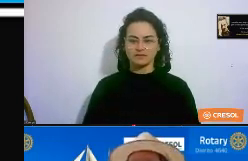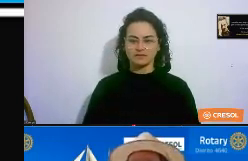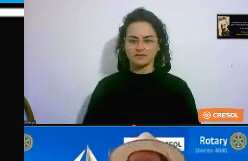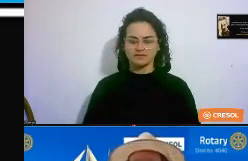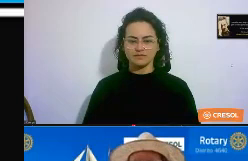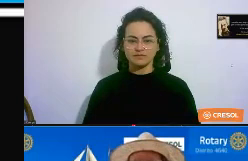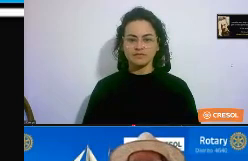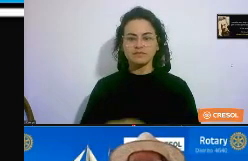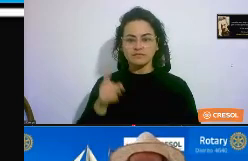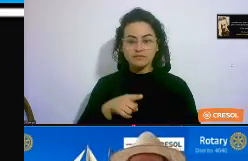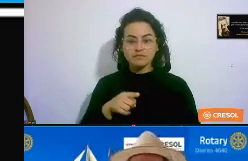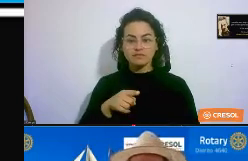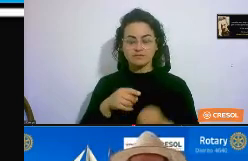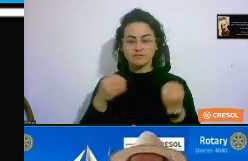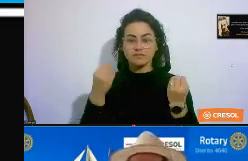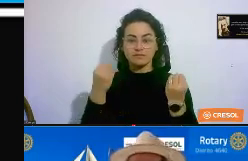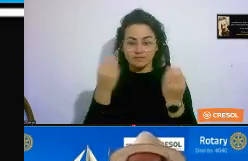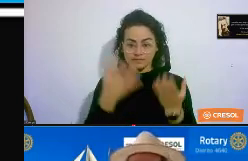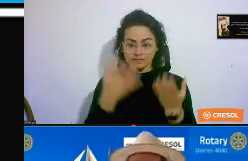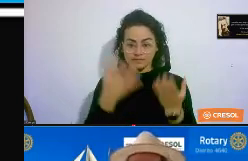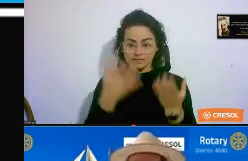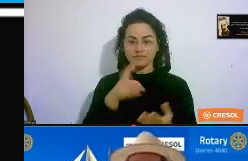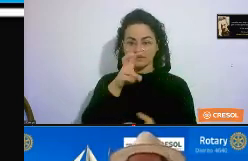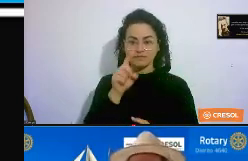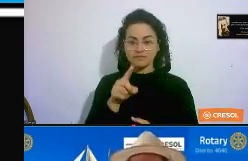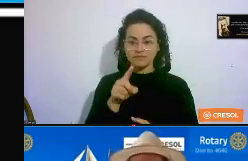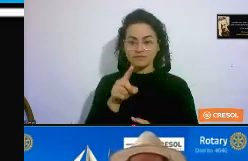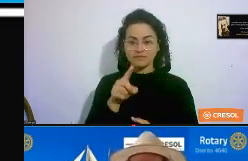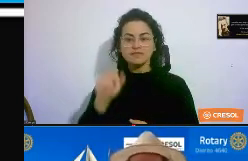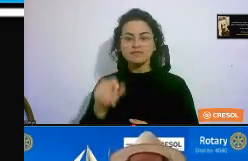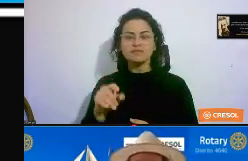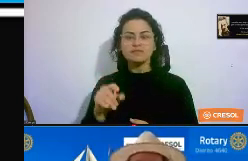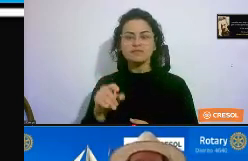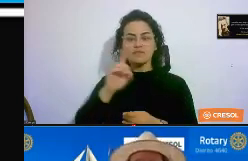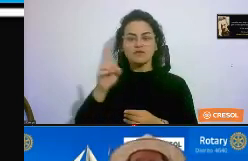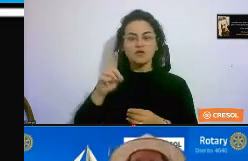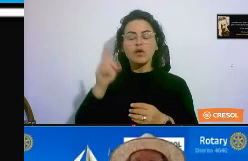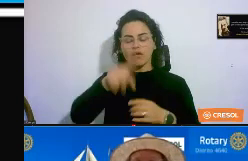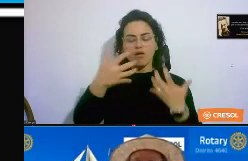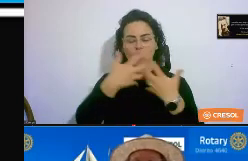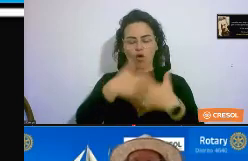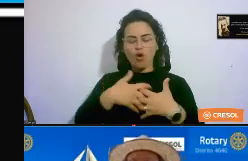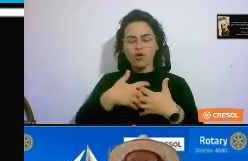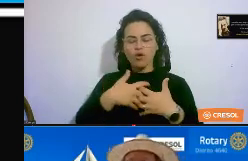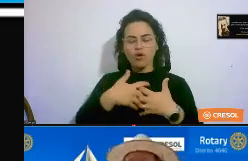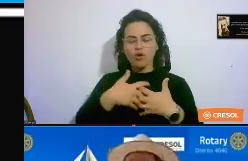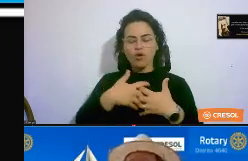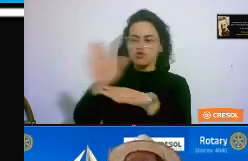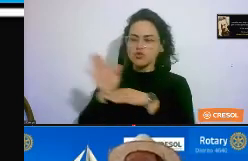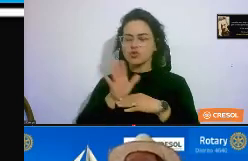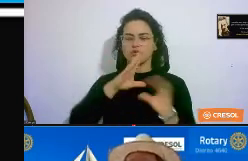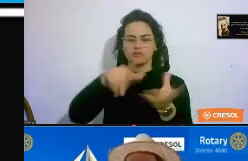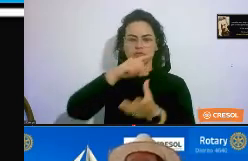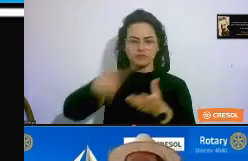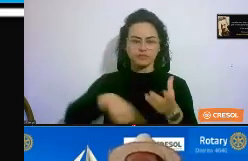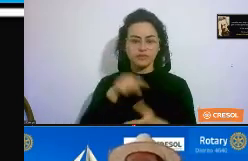US$ 5,5 bilhões é o que a Fundação Otária tem contribuído para a humanidade. Ao Walter Benjamin, que aqui